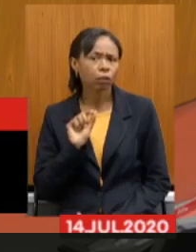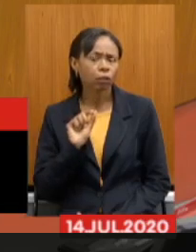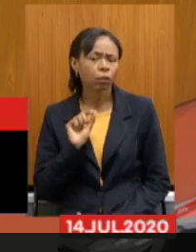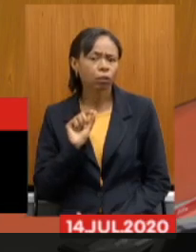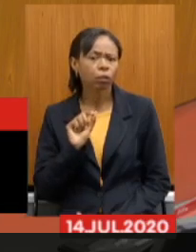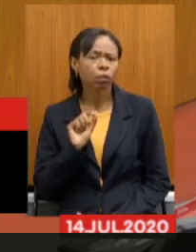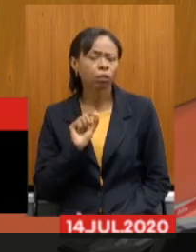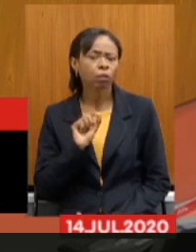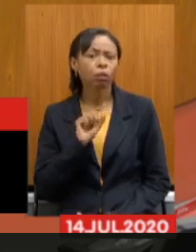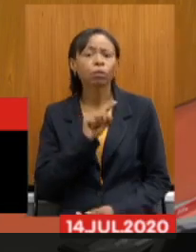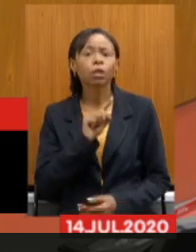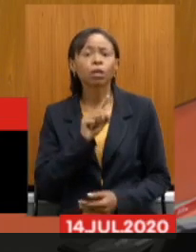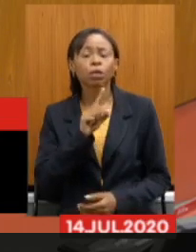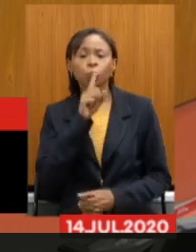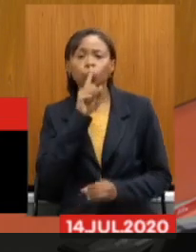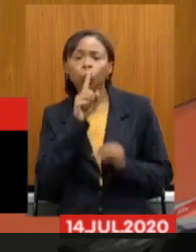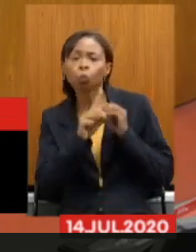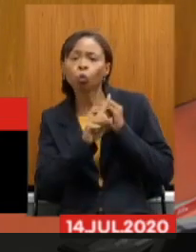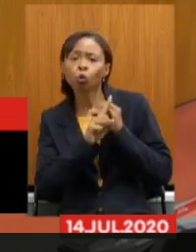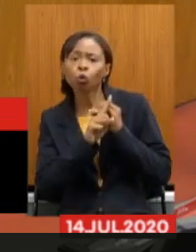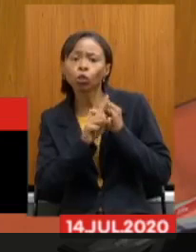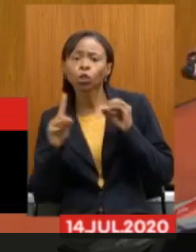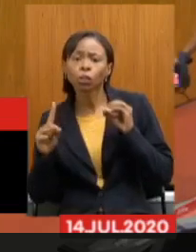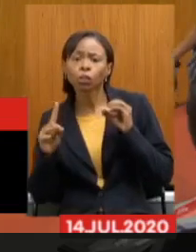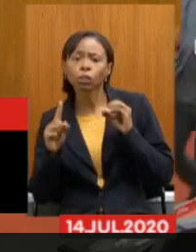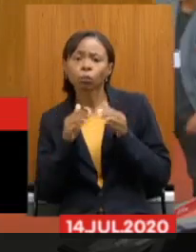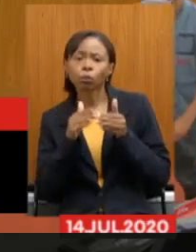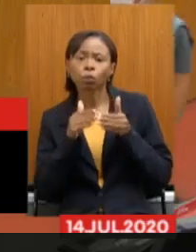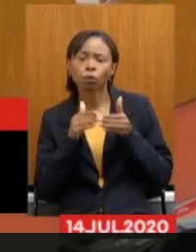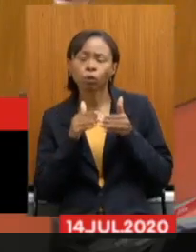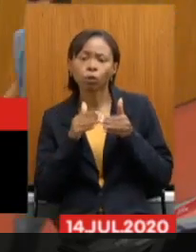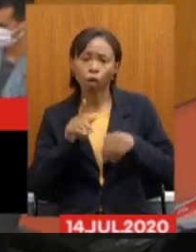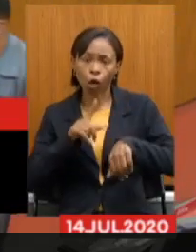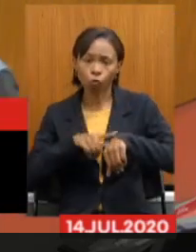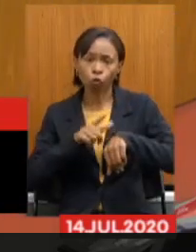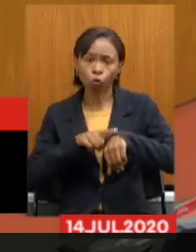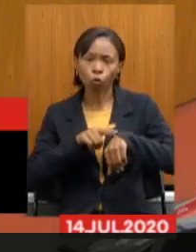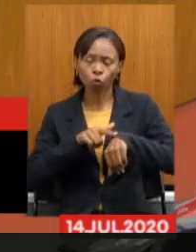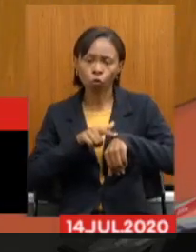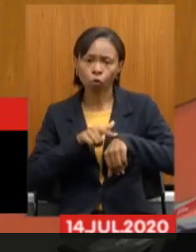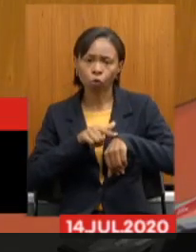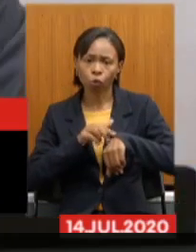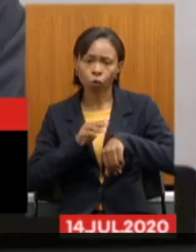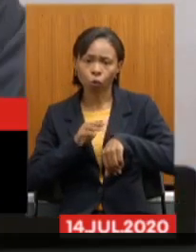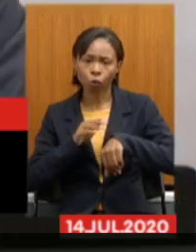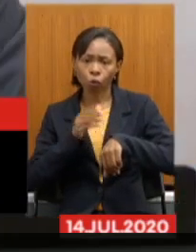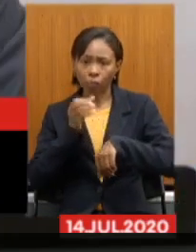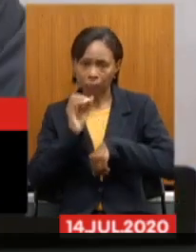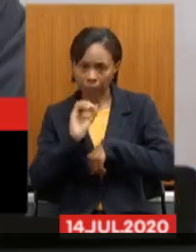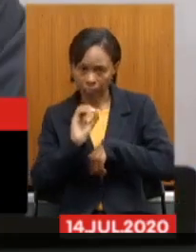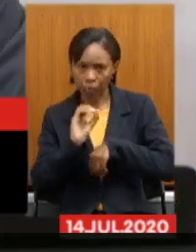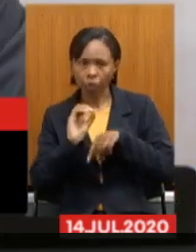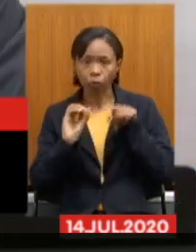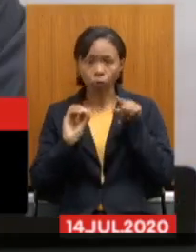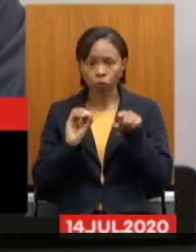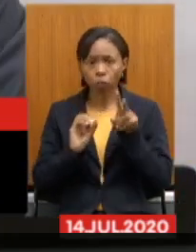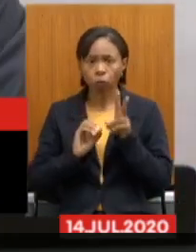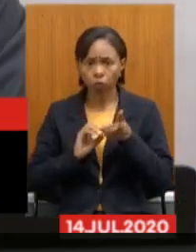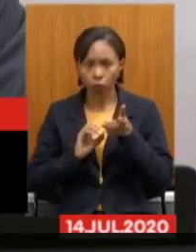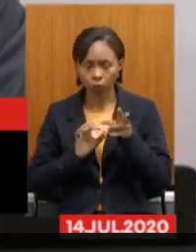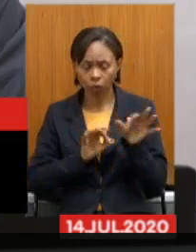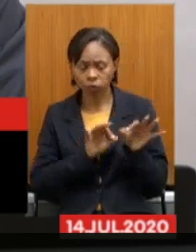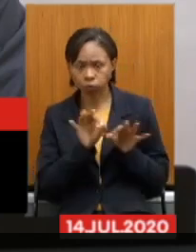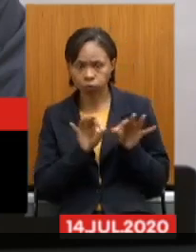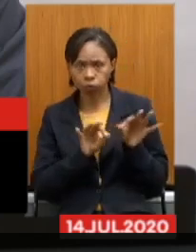Desbloqueia o seu mute, deputado Cristiano. Eu vou zerar aqui na conta da sua fala. Então, o senhor pode continuar